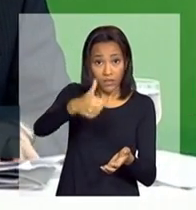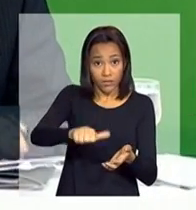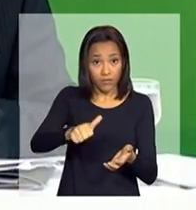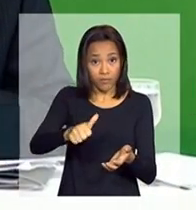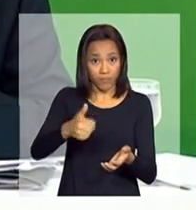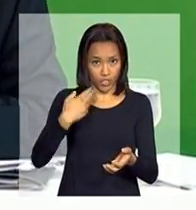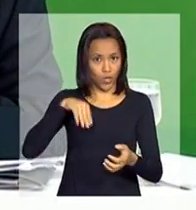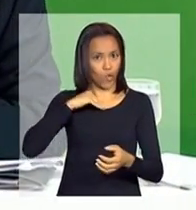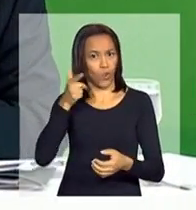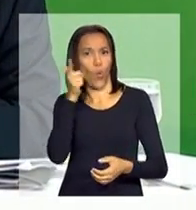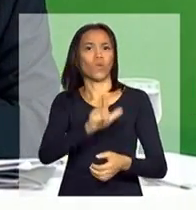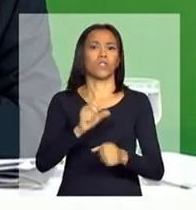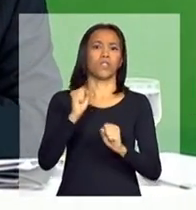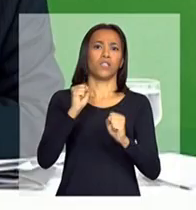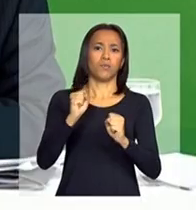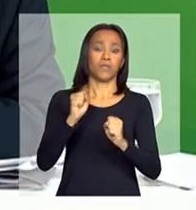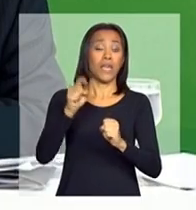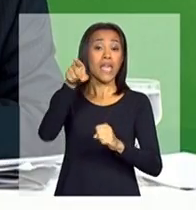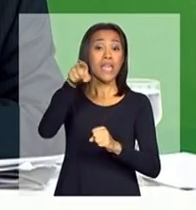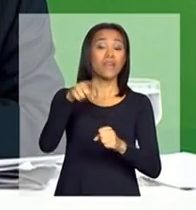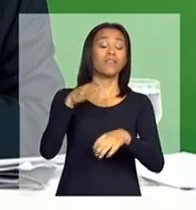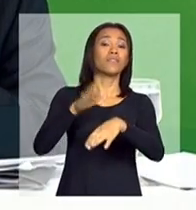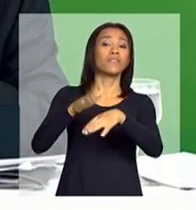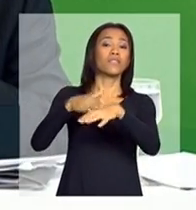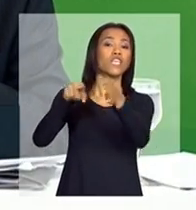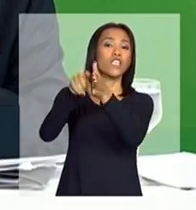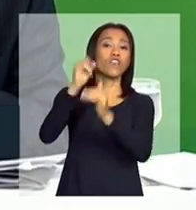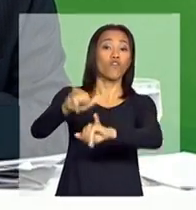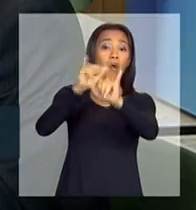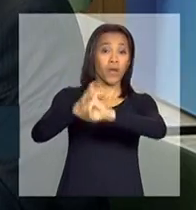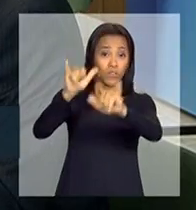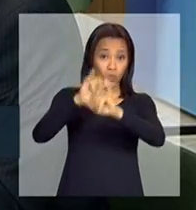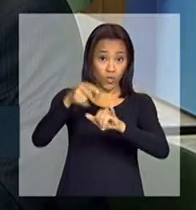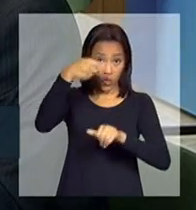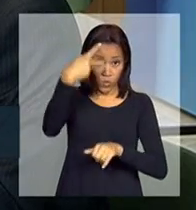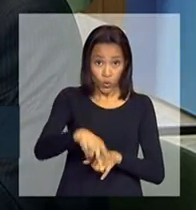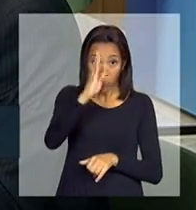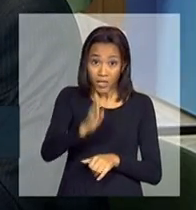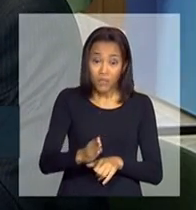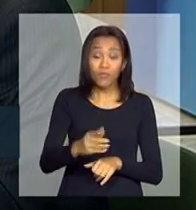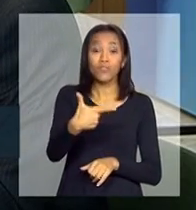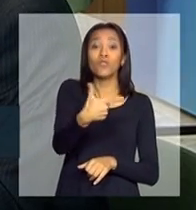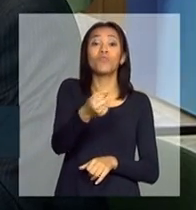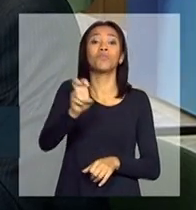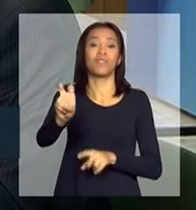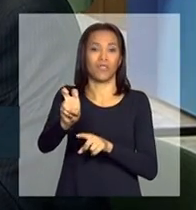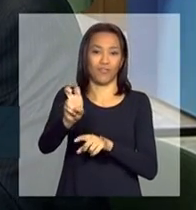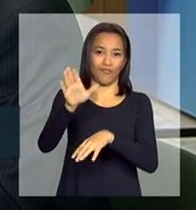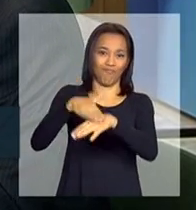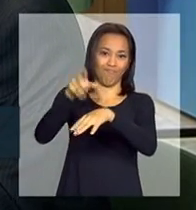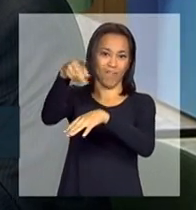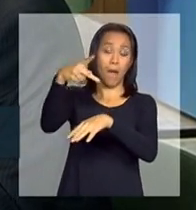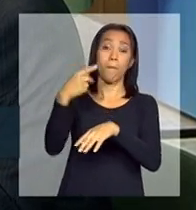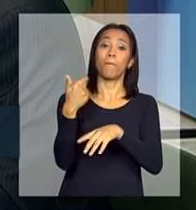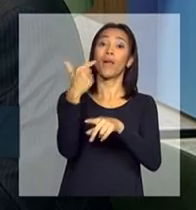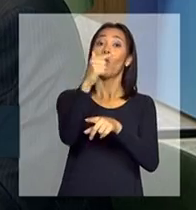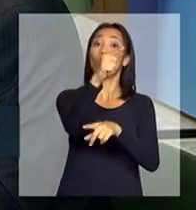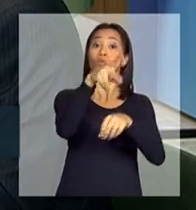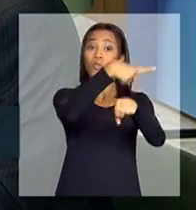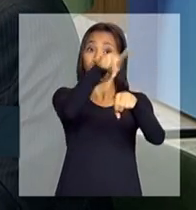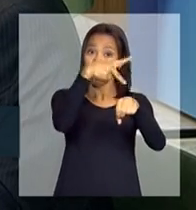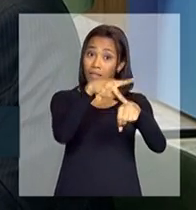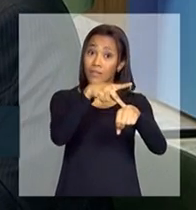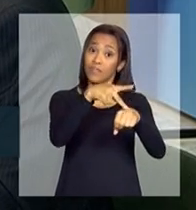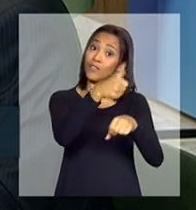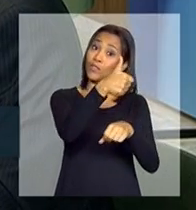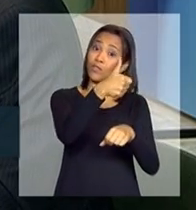verificamos eles trabalham com dados do Brasil de 2005 para outros países 2010 e